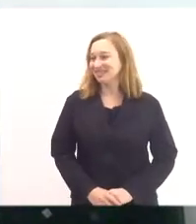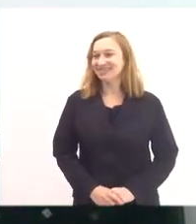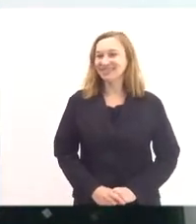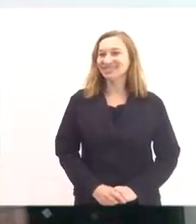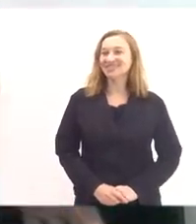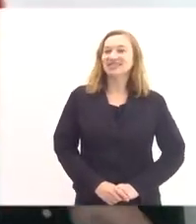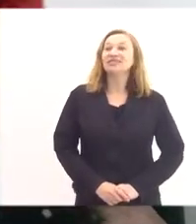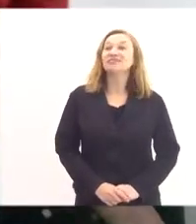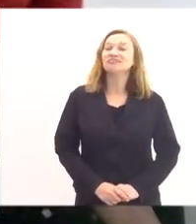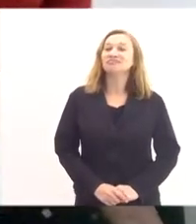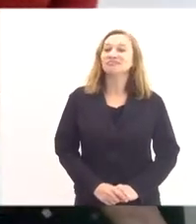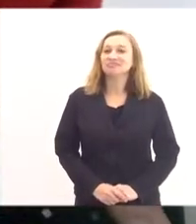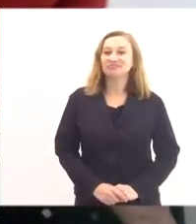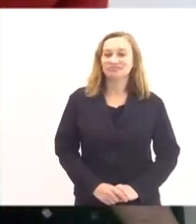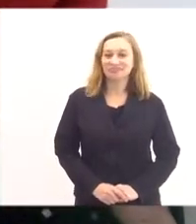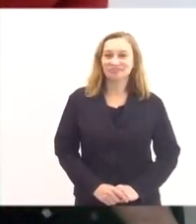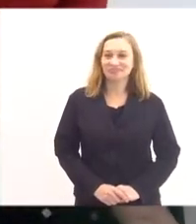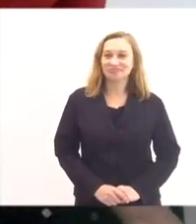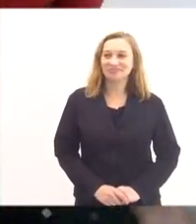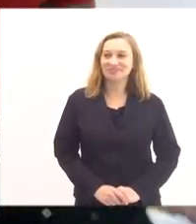realmente e trazer,